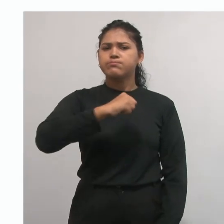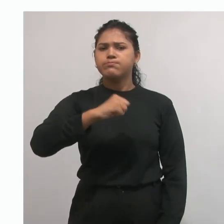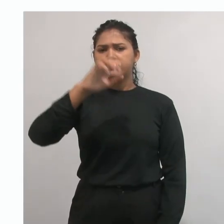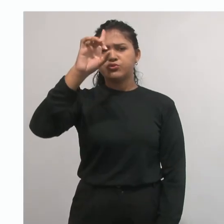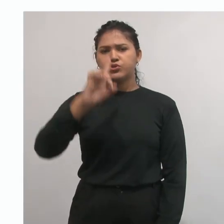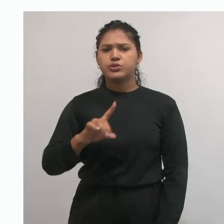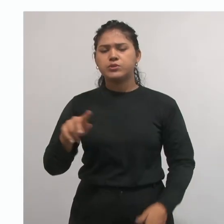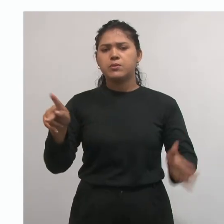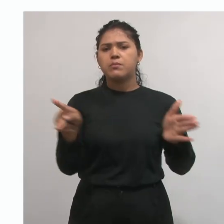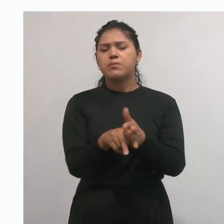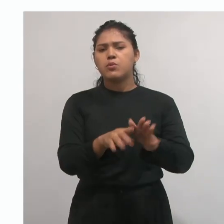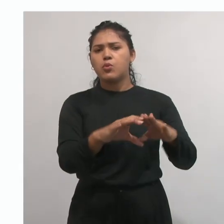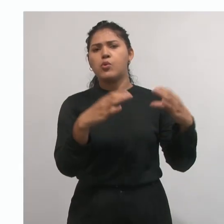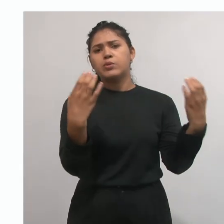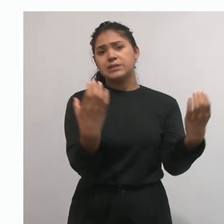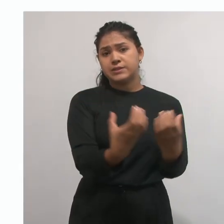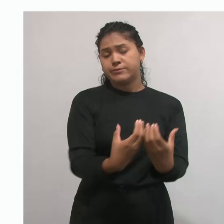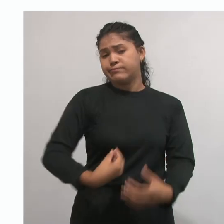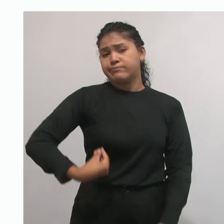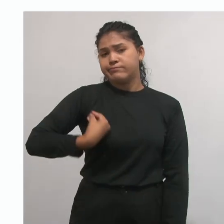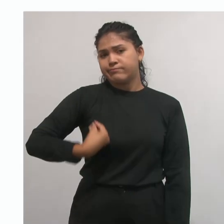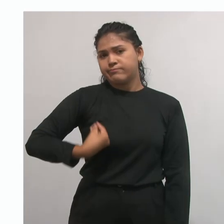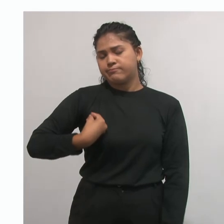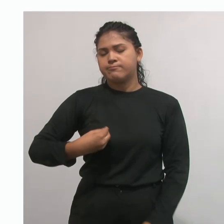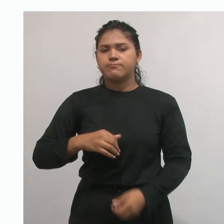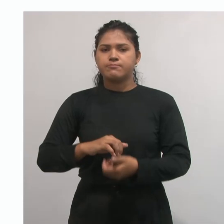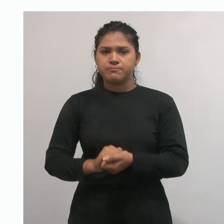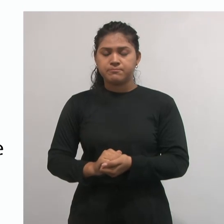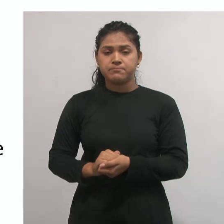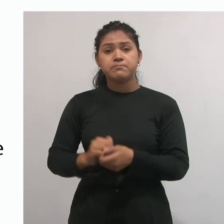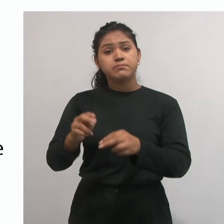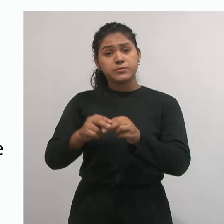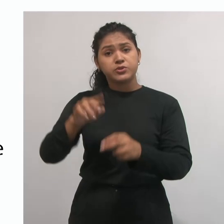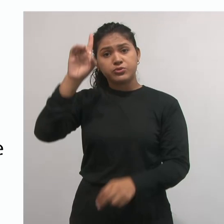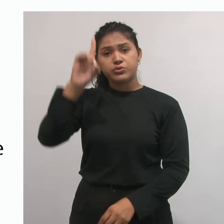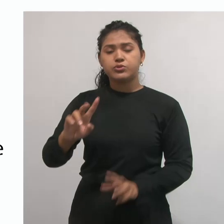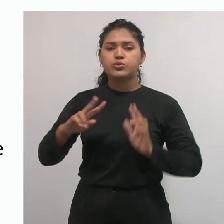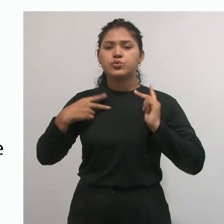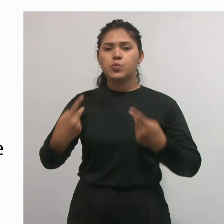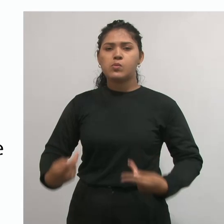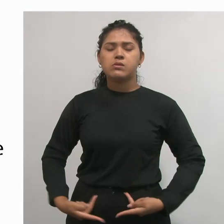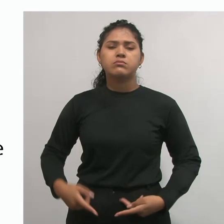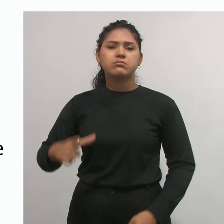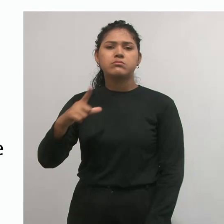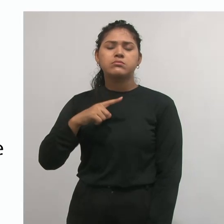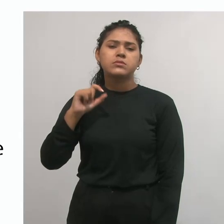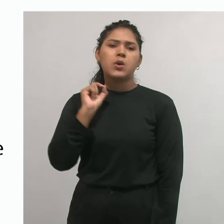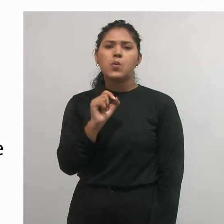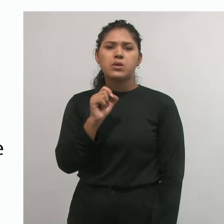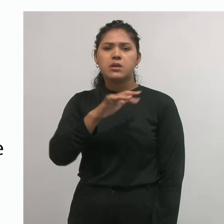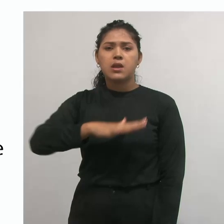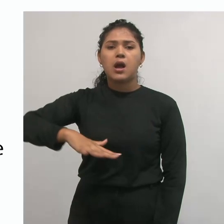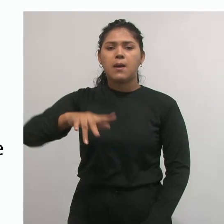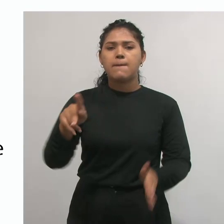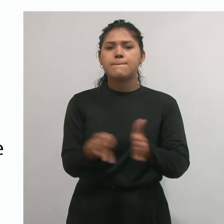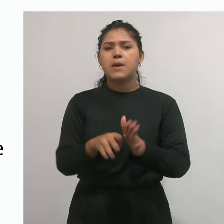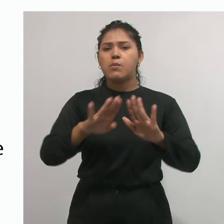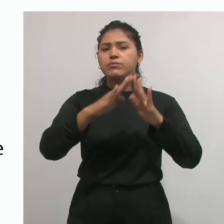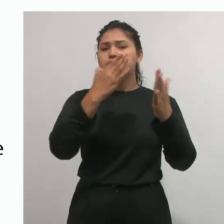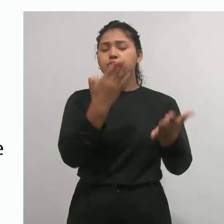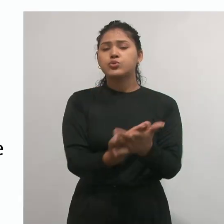defender os interesses da coletividade. E os direitos humanos, pessoal, eles têm no